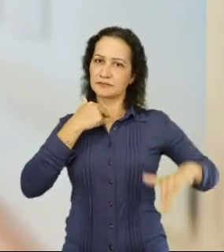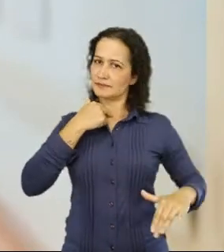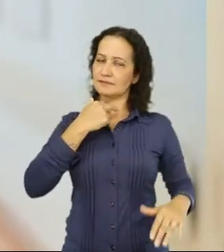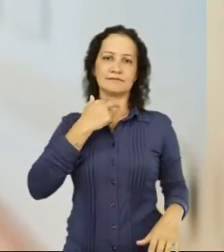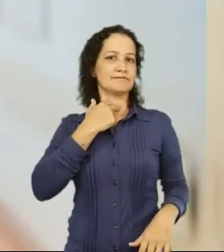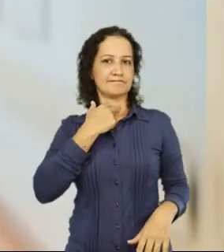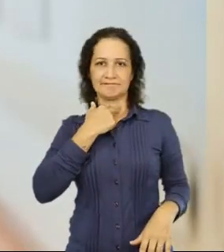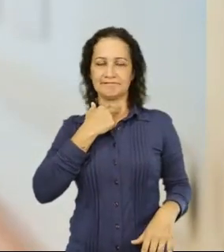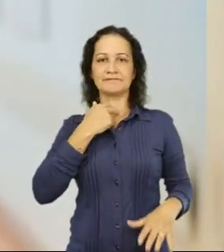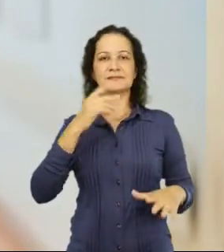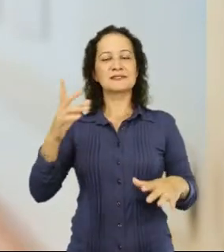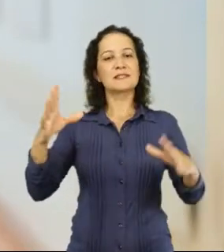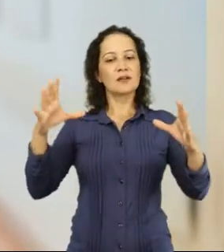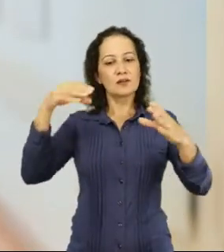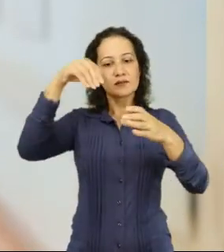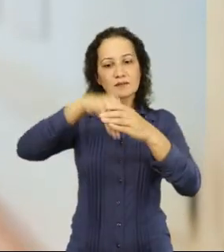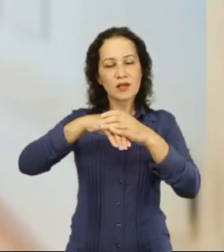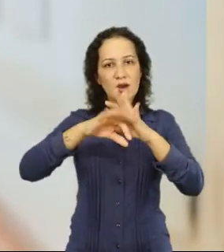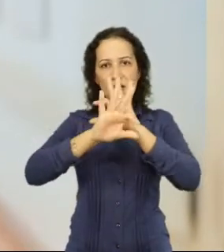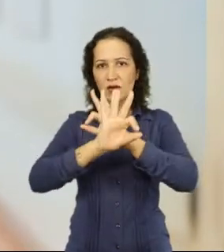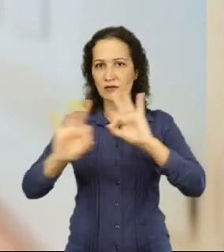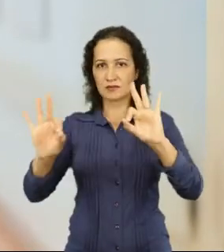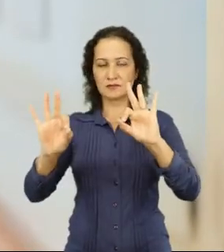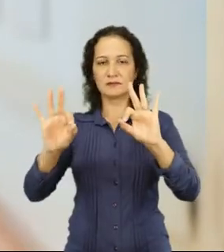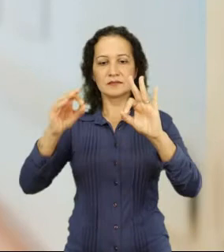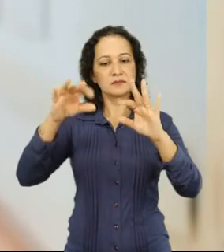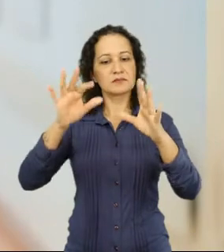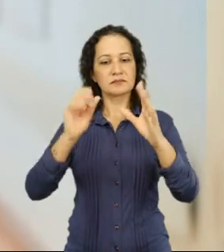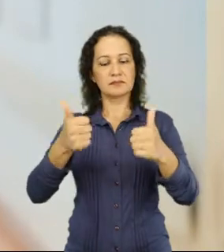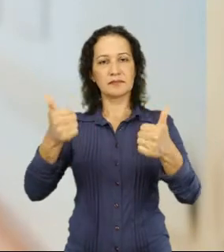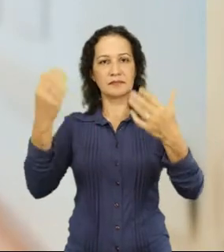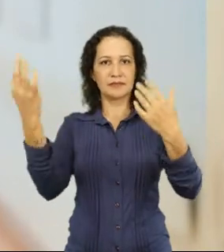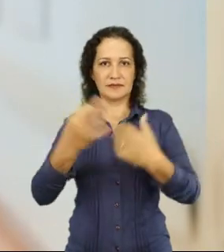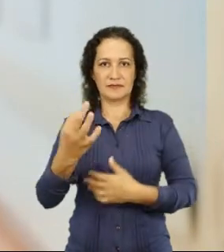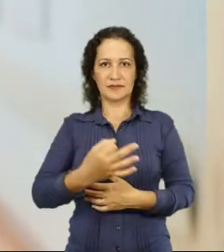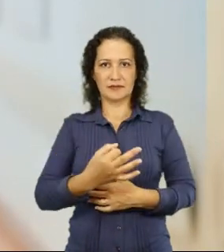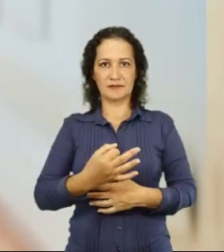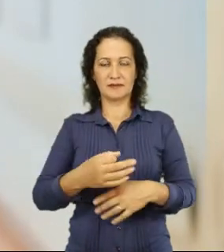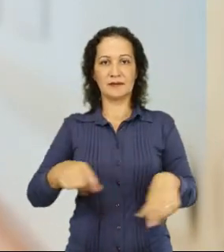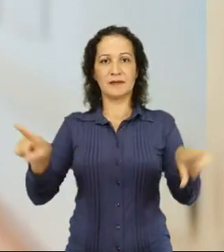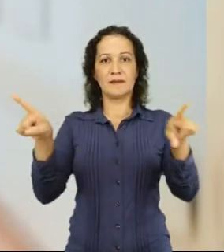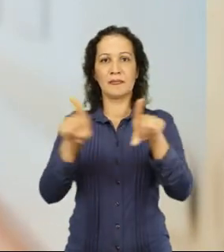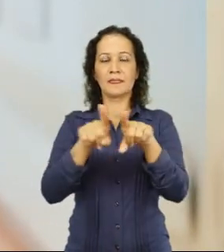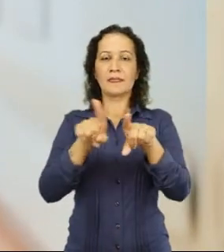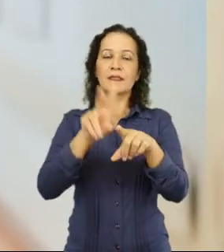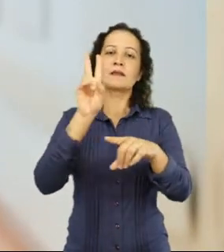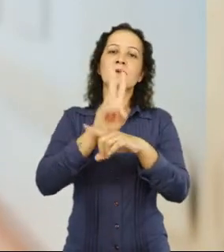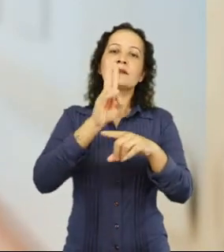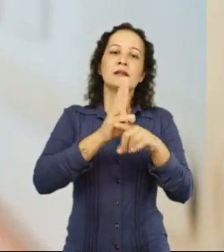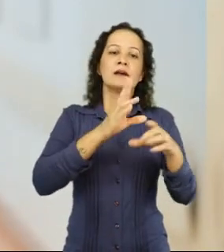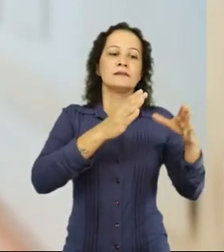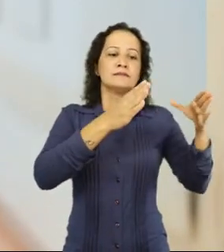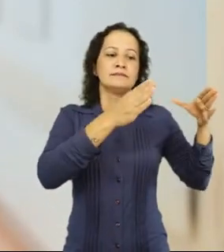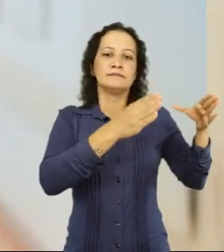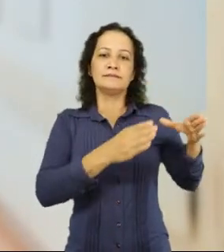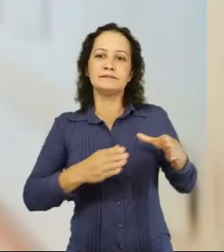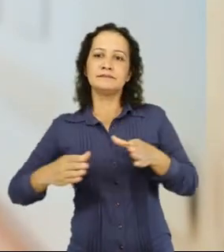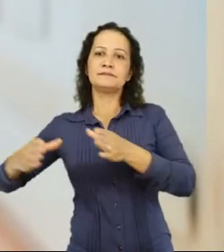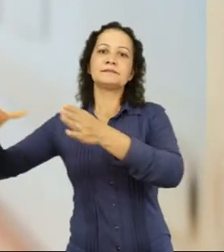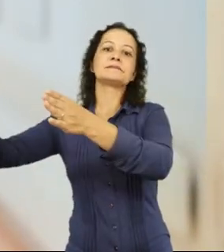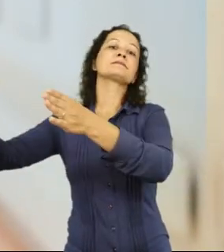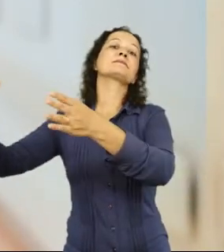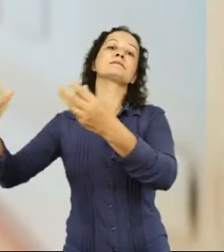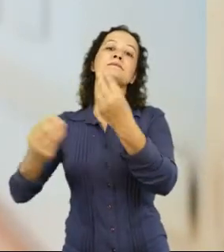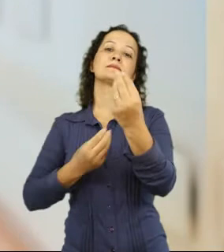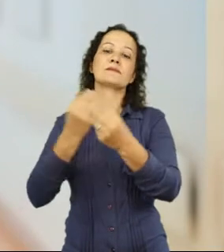está literalmente em excelente acondicionamento. Cuidados básicos relacionados a esse transporte. Verificar